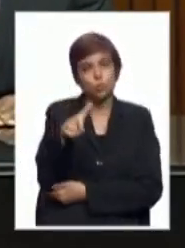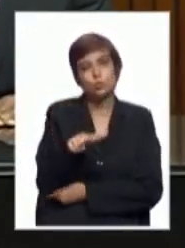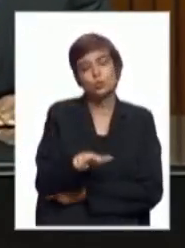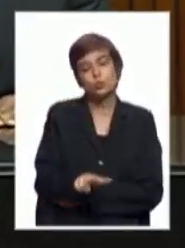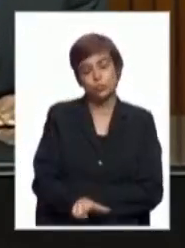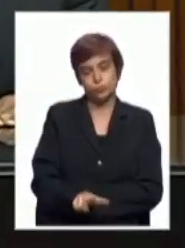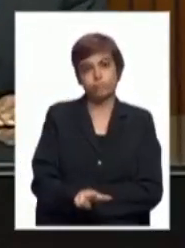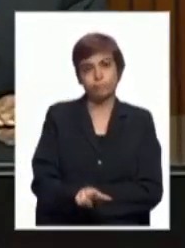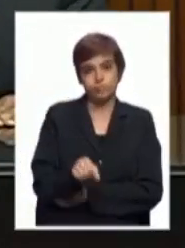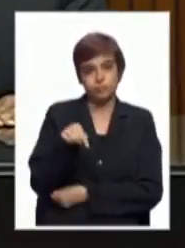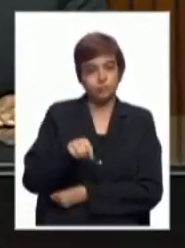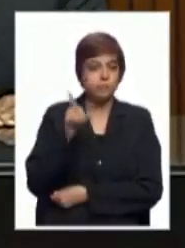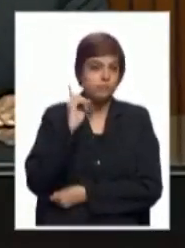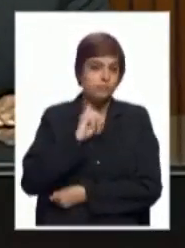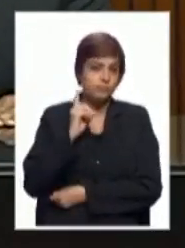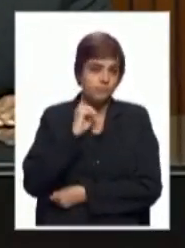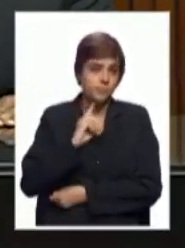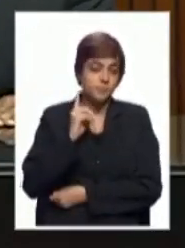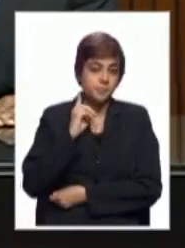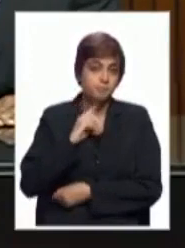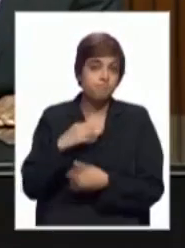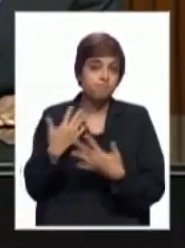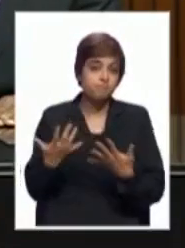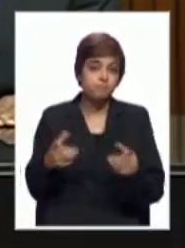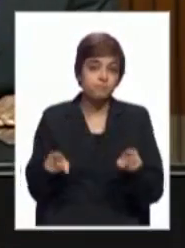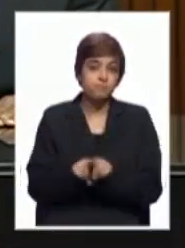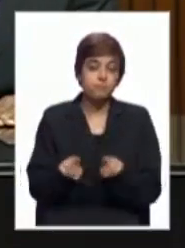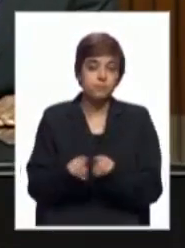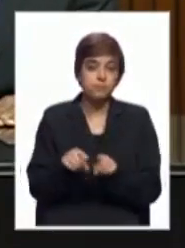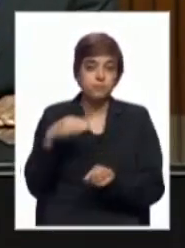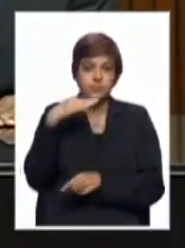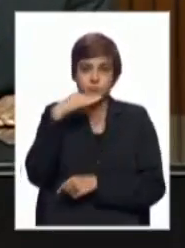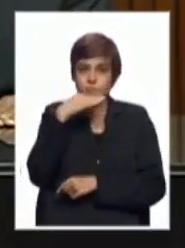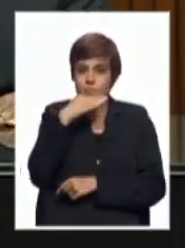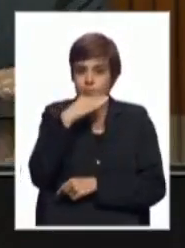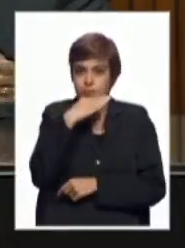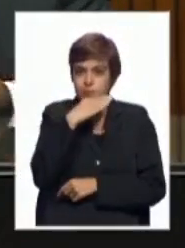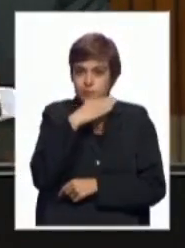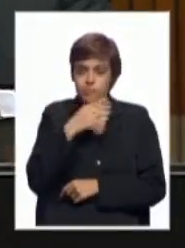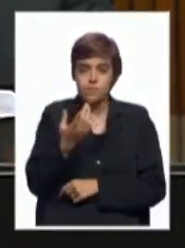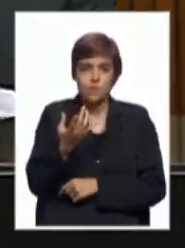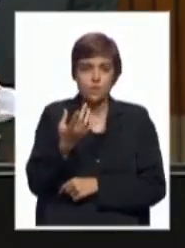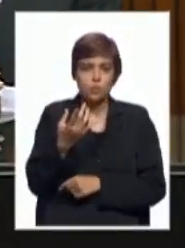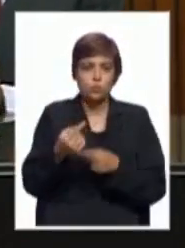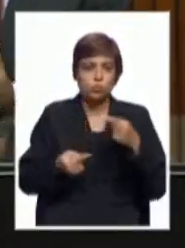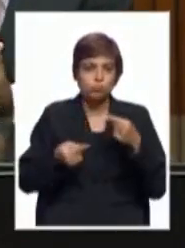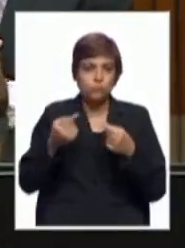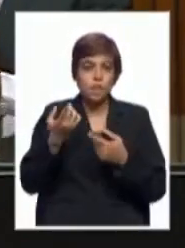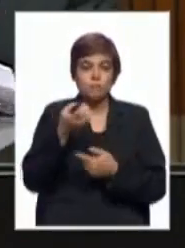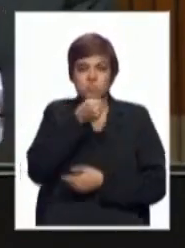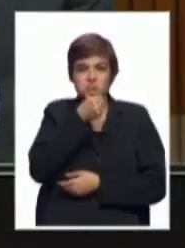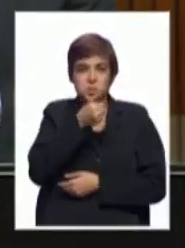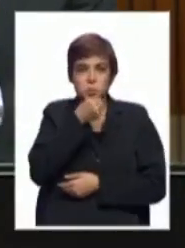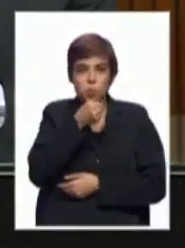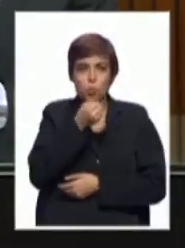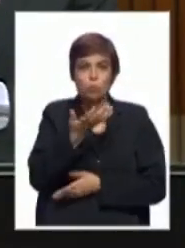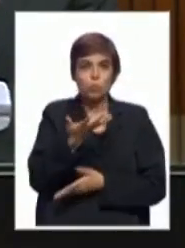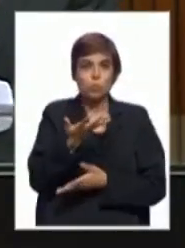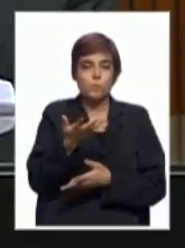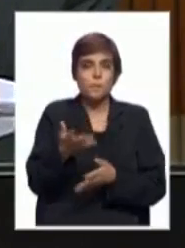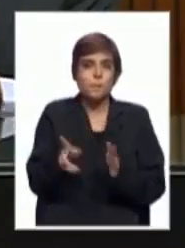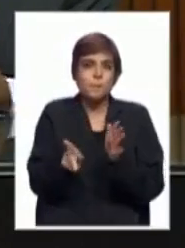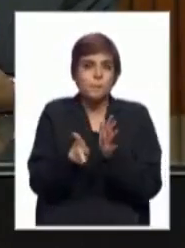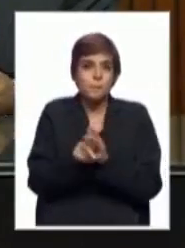mais em Minas Gerais. Vimos ainda uma ênfase muito forte no discurso de Agostinho Patrus na defesa do